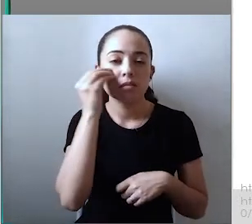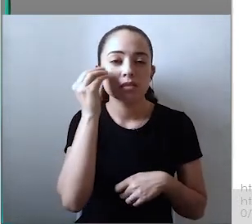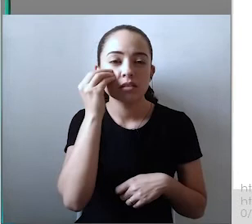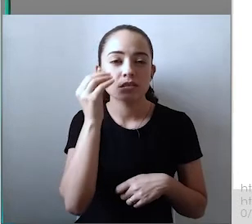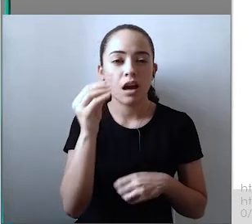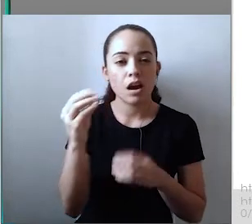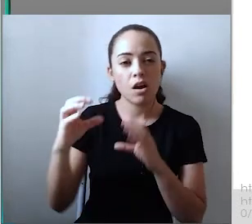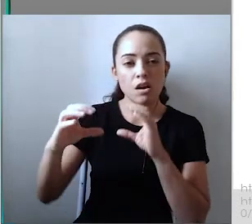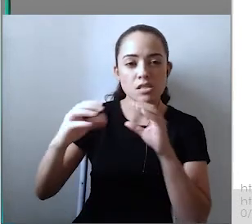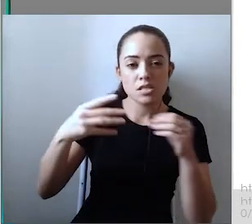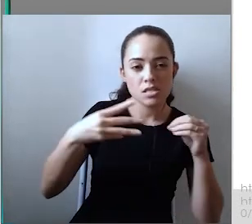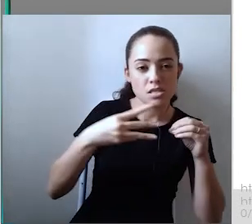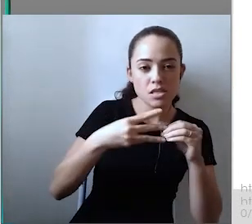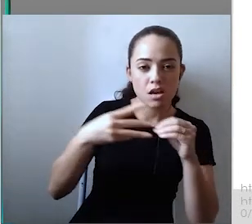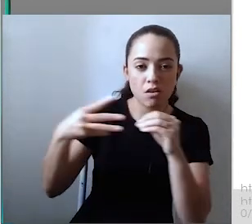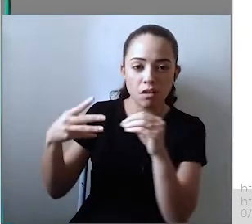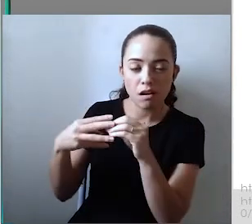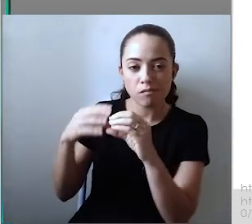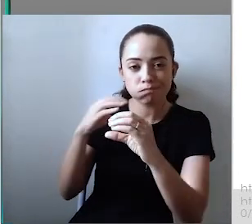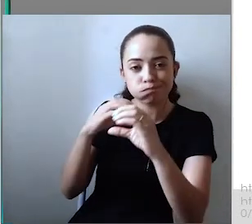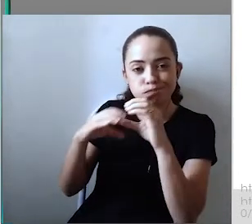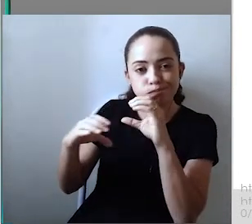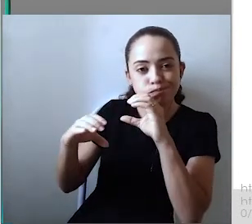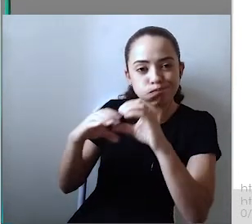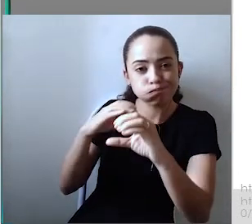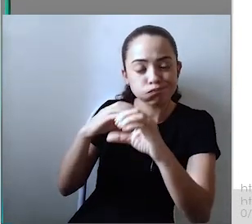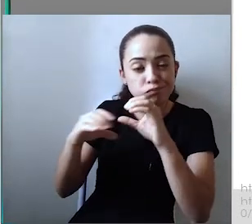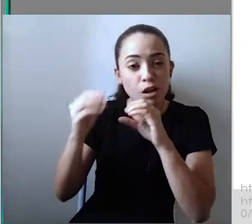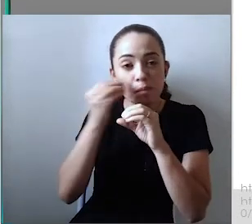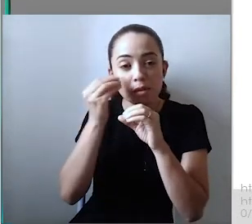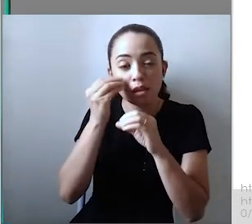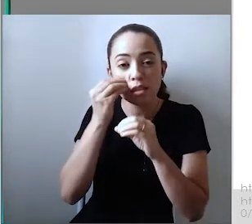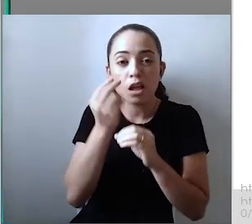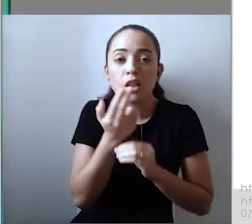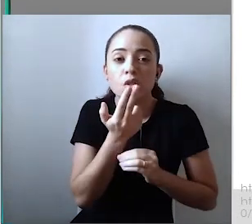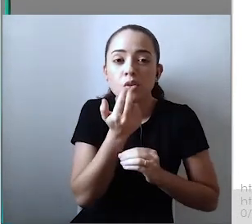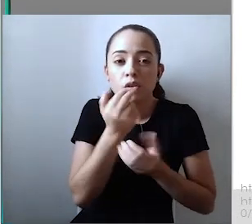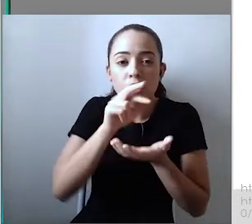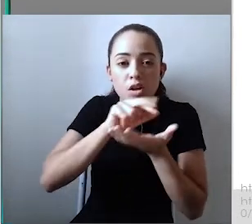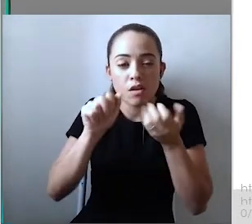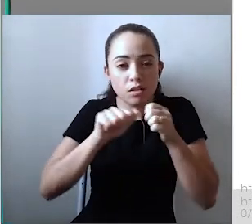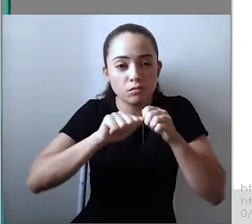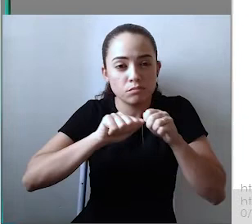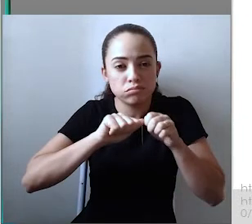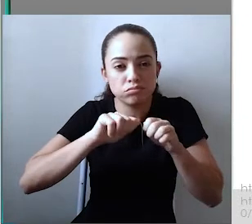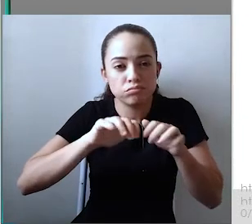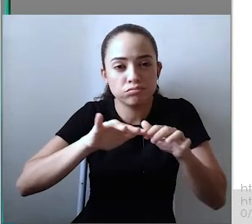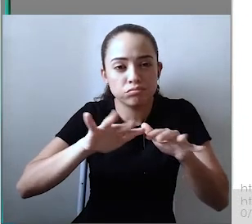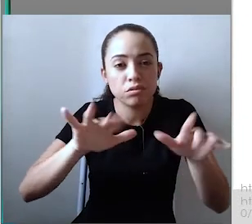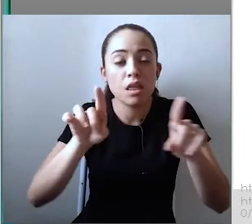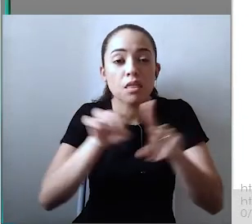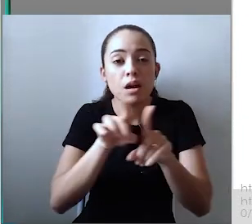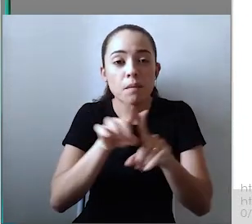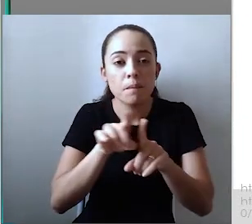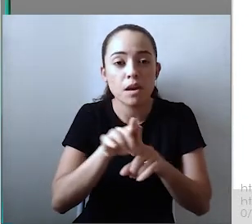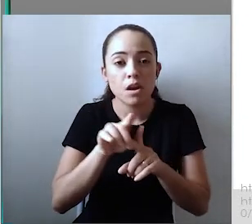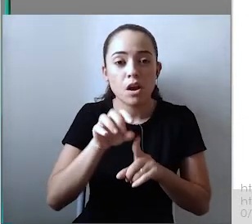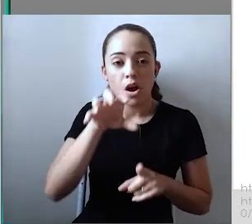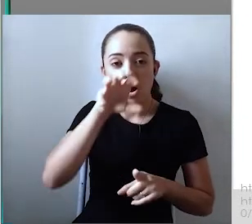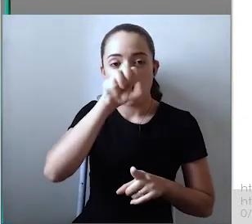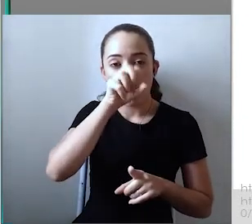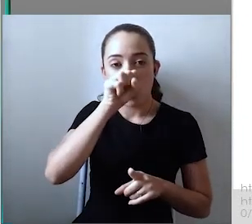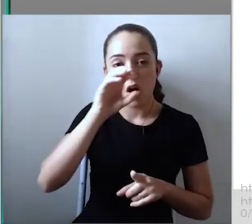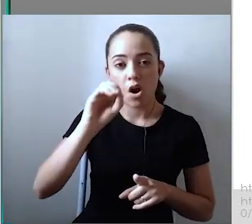celular, promovendo comunicação entre as células do epitélio, permitindo distribuição de nutrientes, oxigenação e na